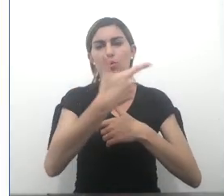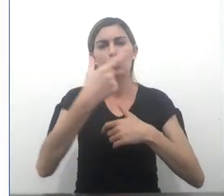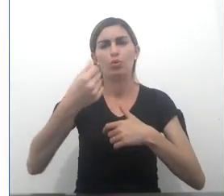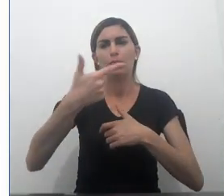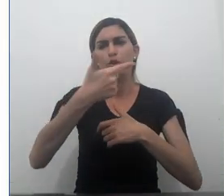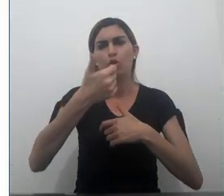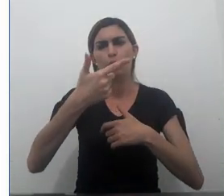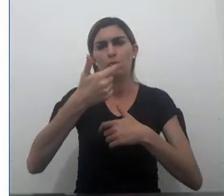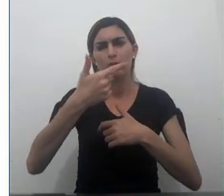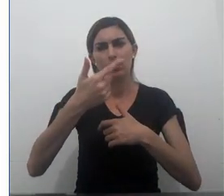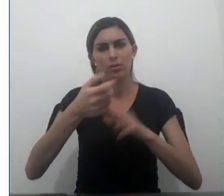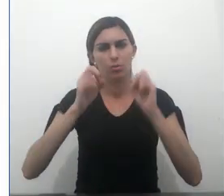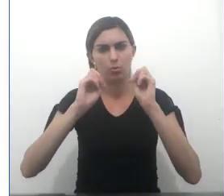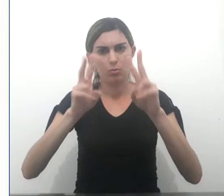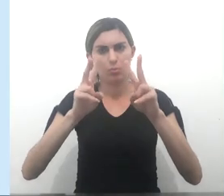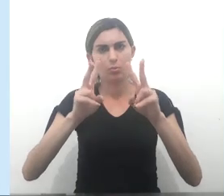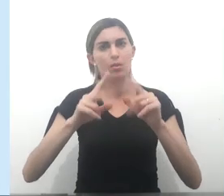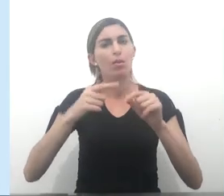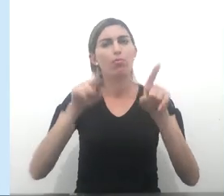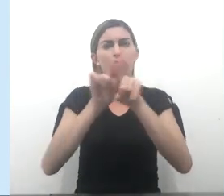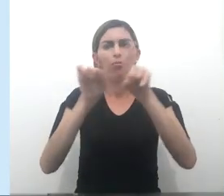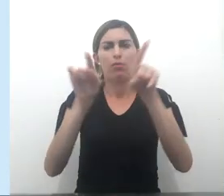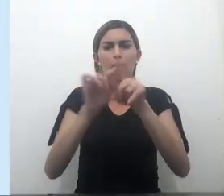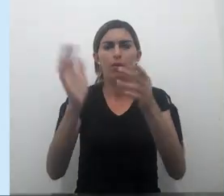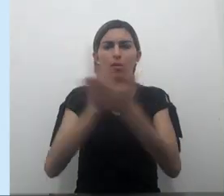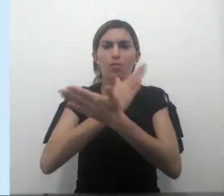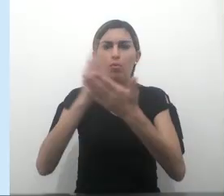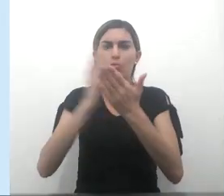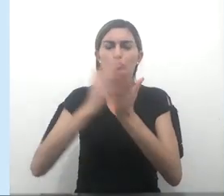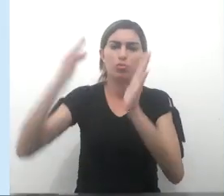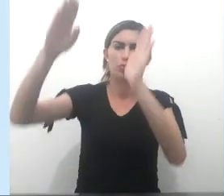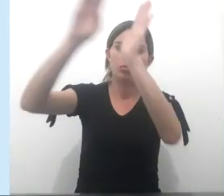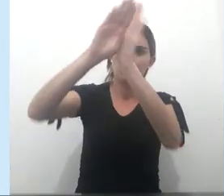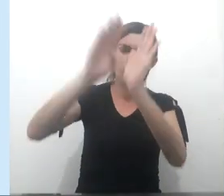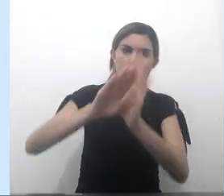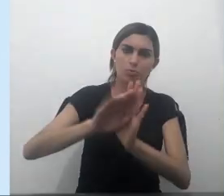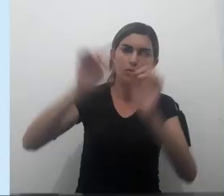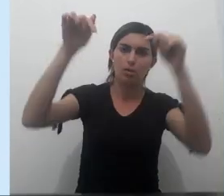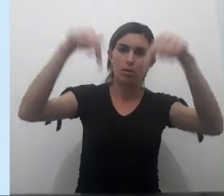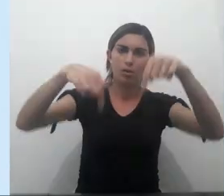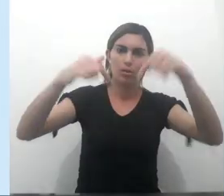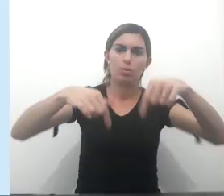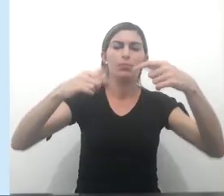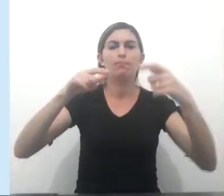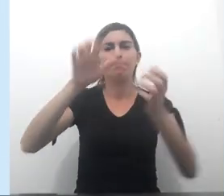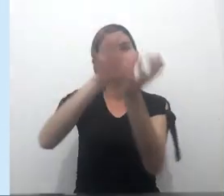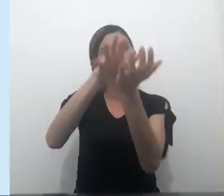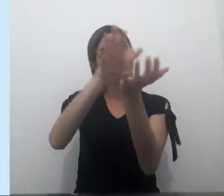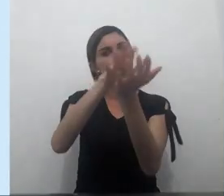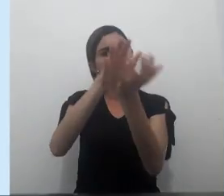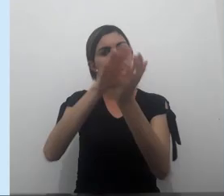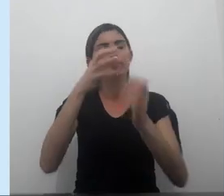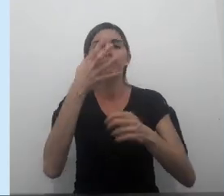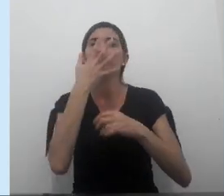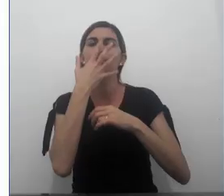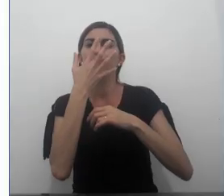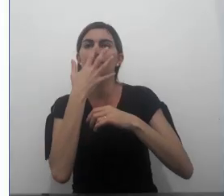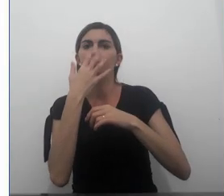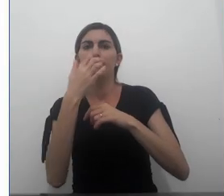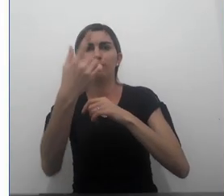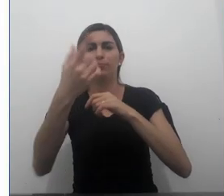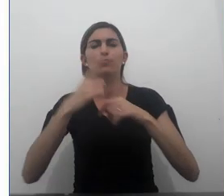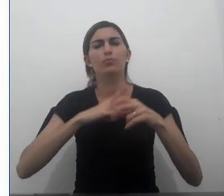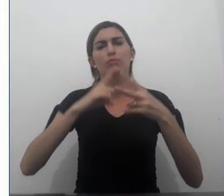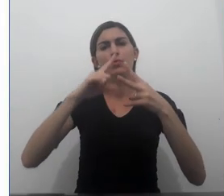de 2012, ok? Vamos lá. Existem também alguns portos aqui no território pernambucano. Observa na